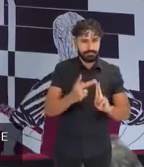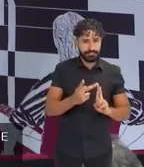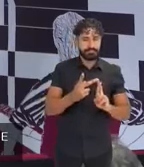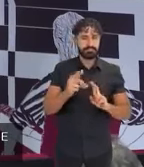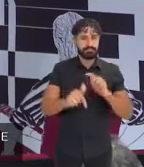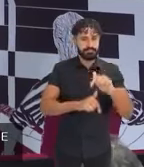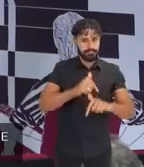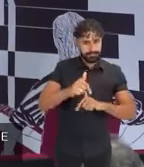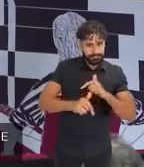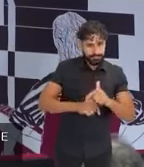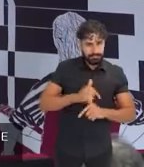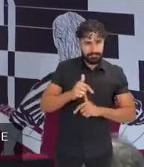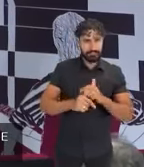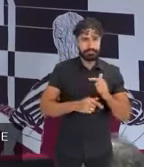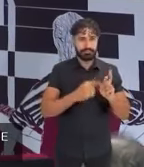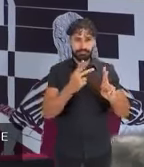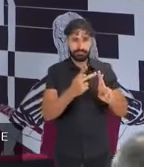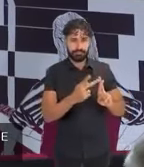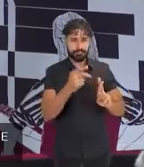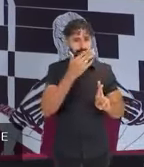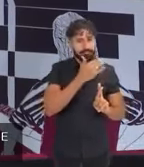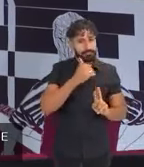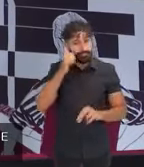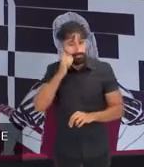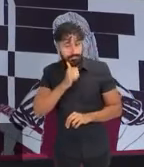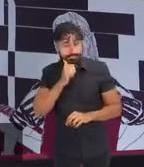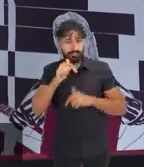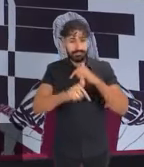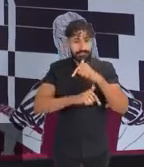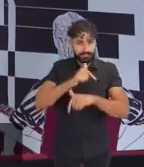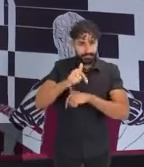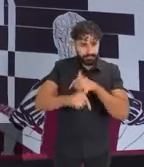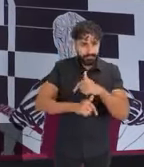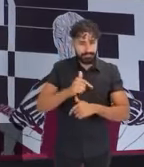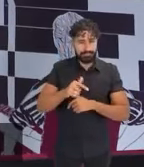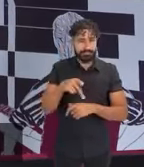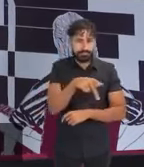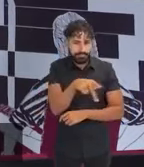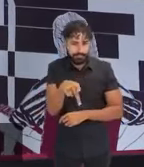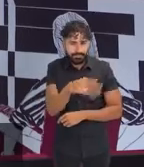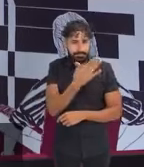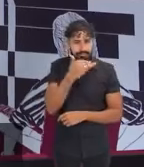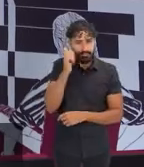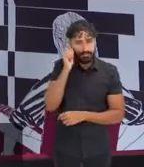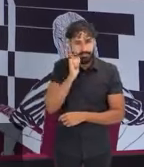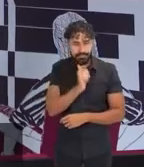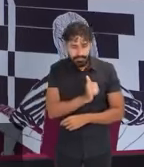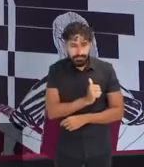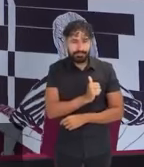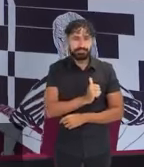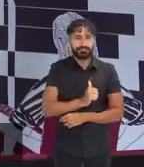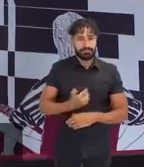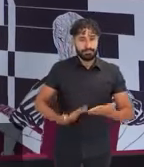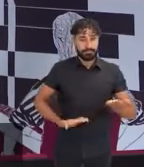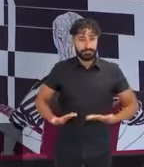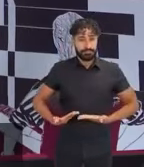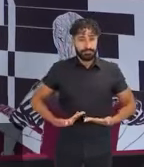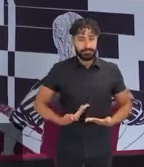trabalho, das procuradoras e procuradores do trabalho, professoras e professores, servidoras